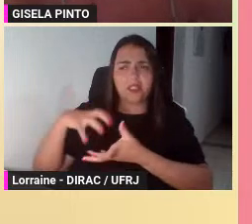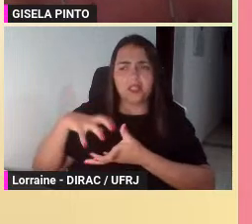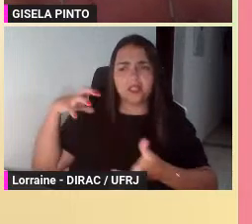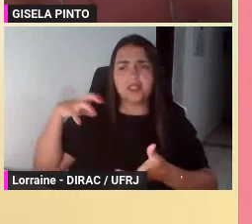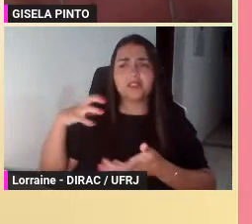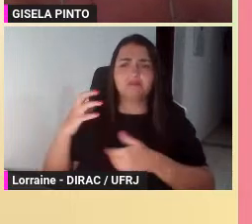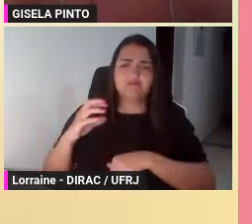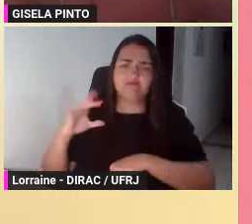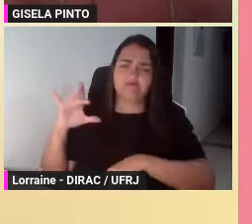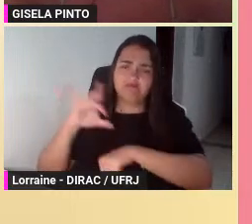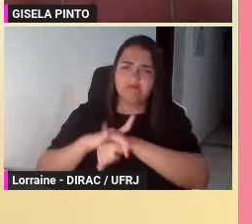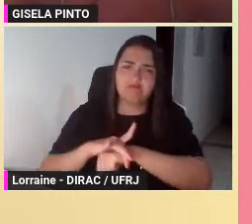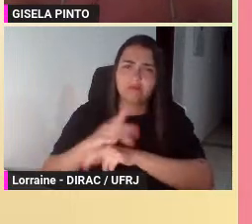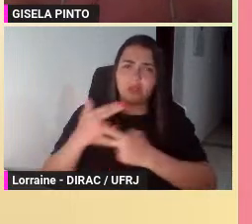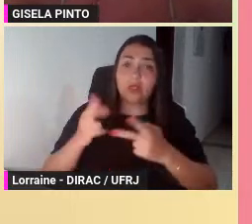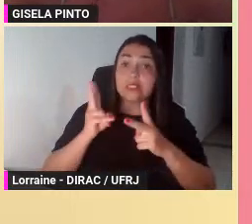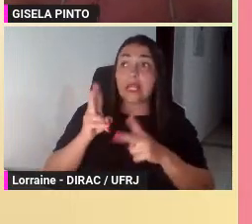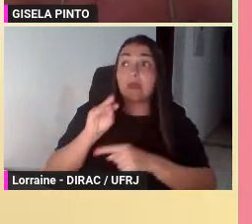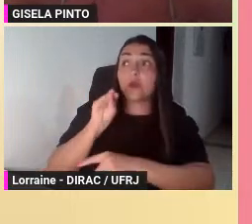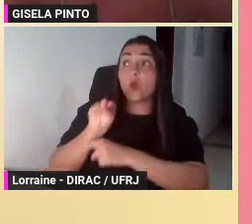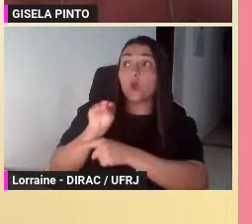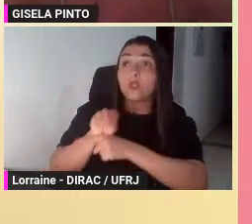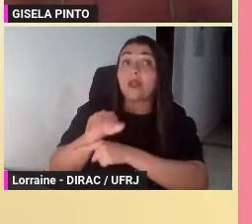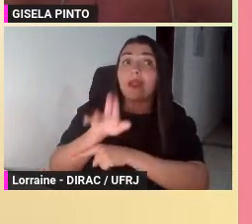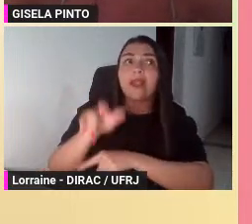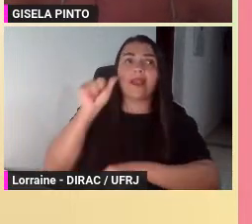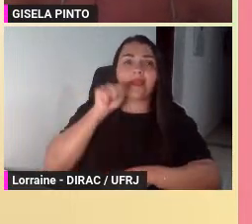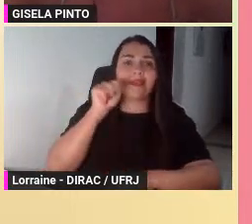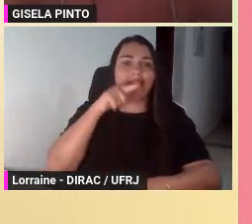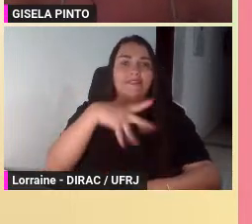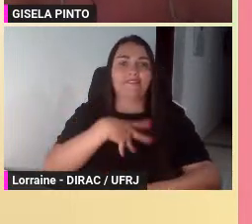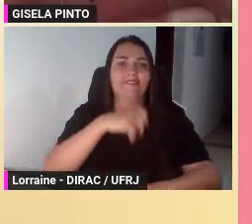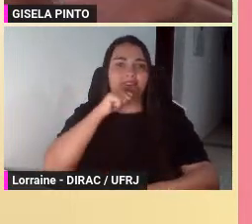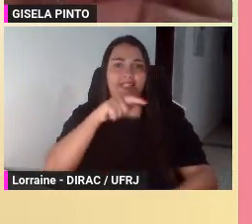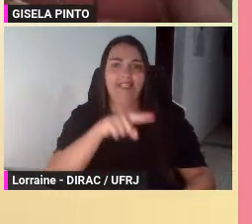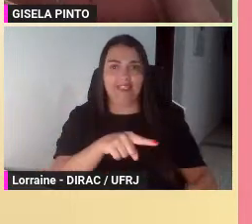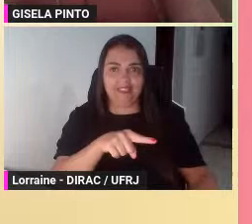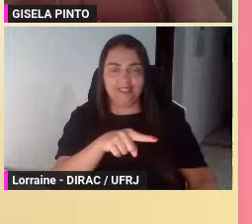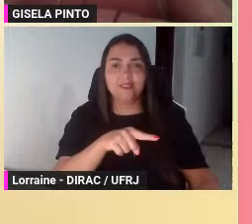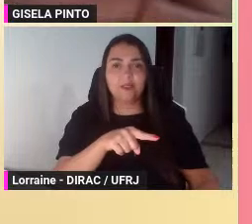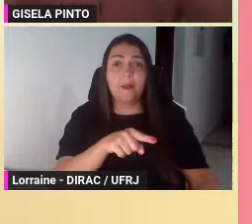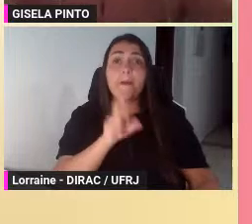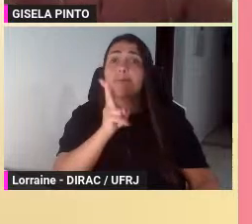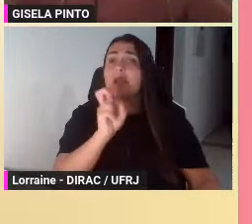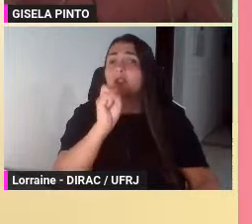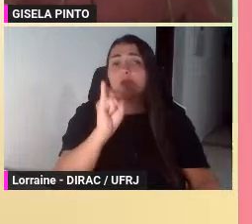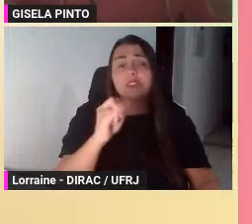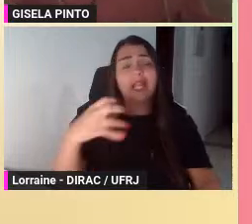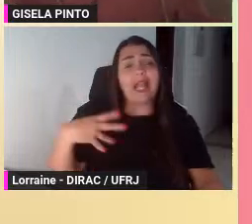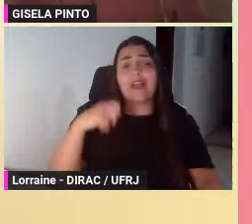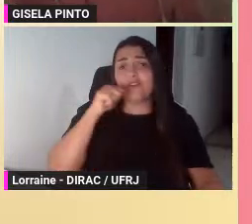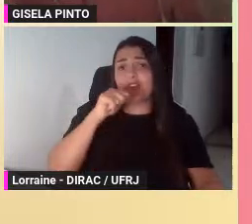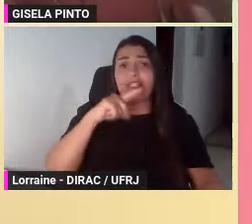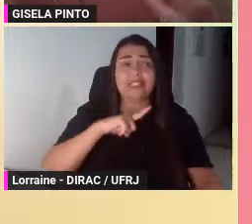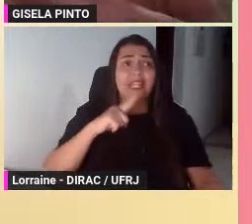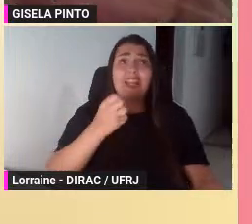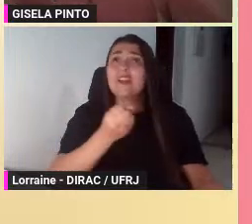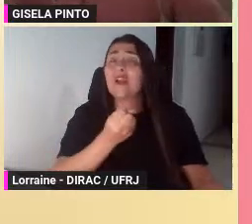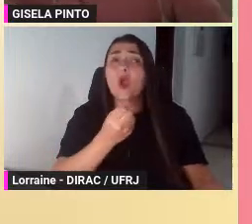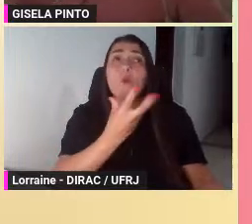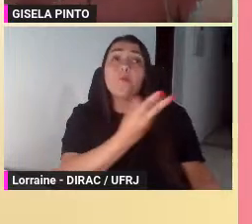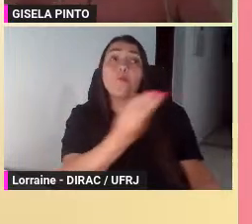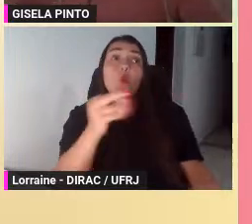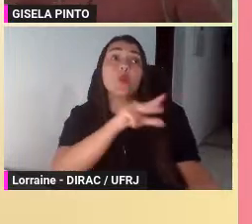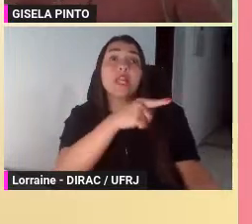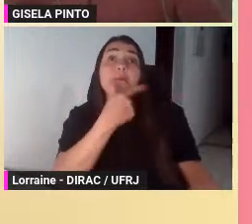adoentado, esse cuidado sempre cabe à filha, né? Mesmo que tenha muitos irmãos, a